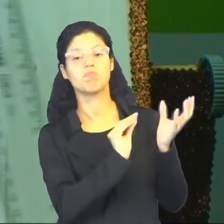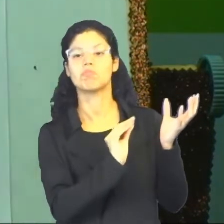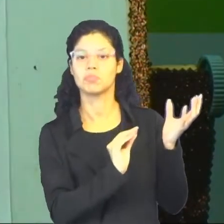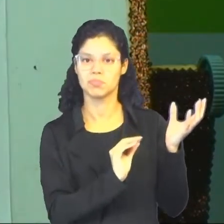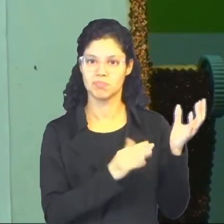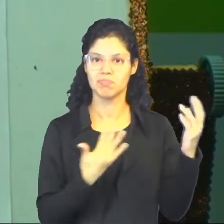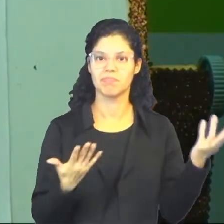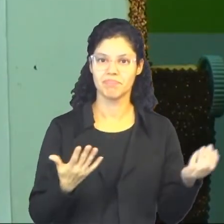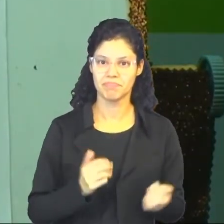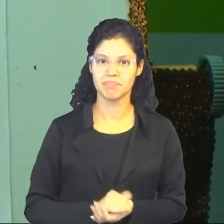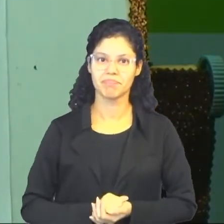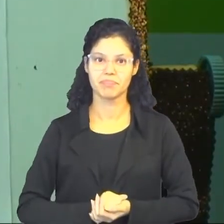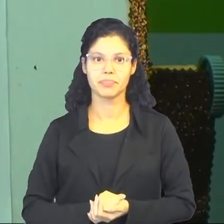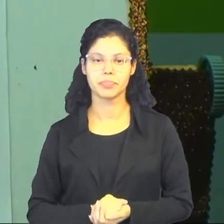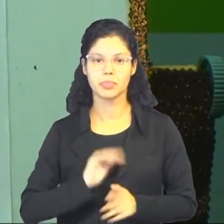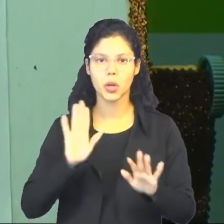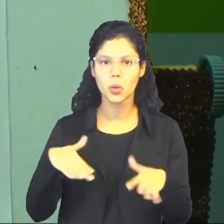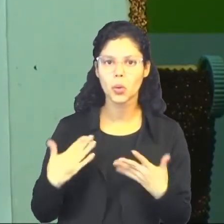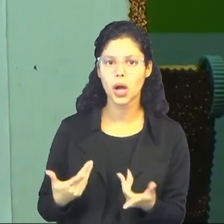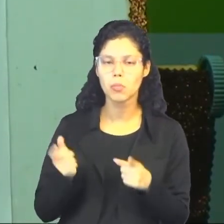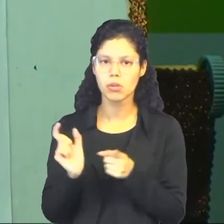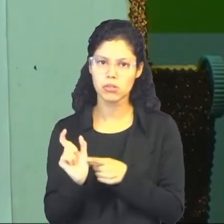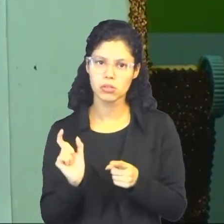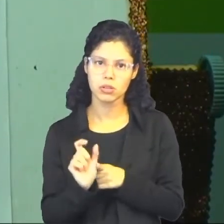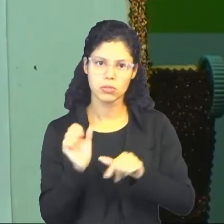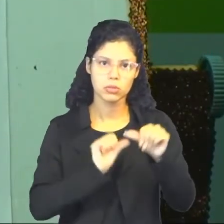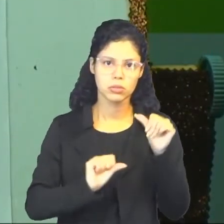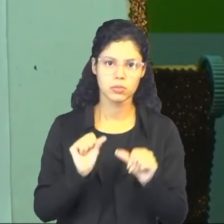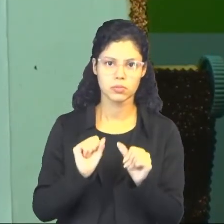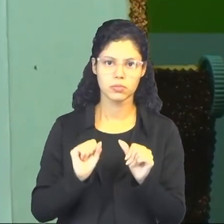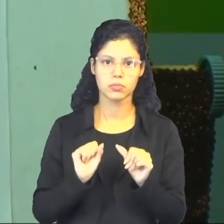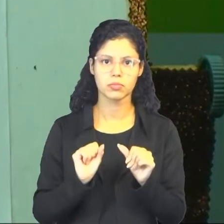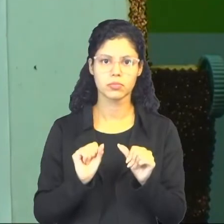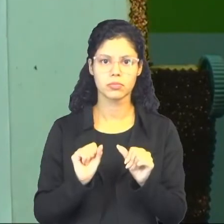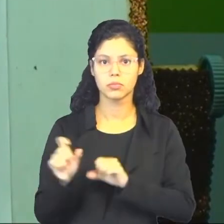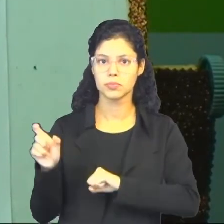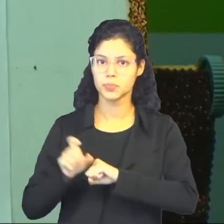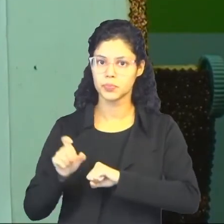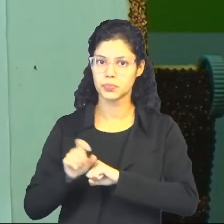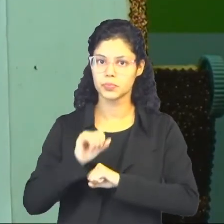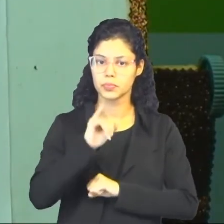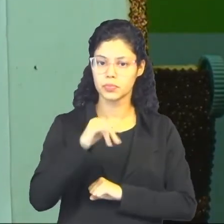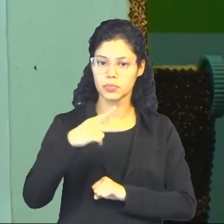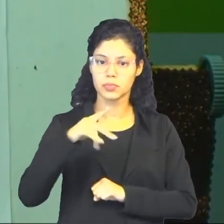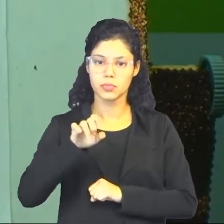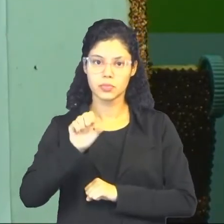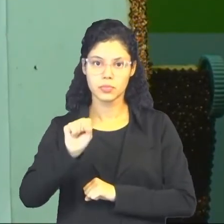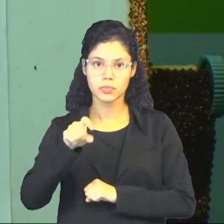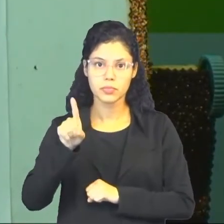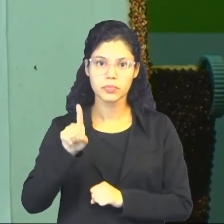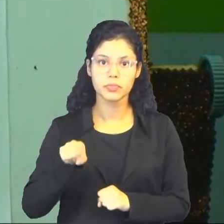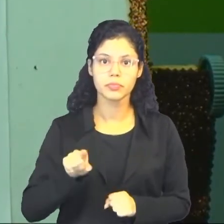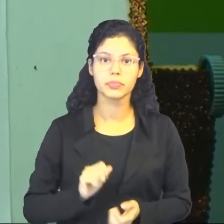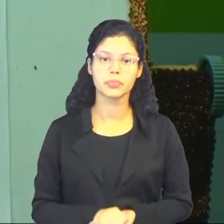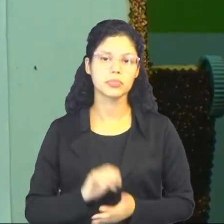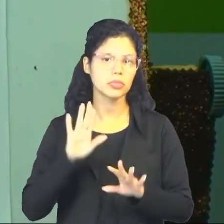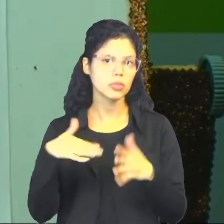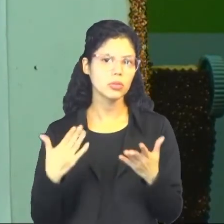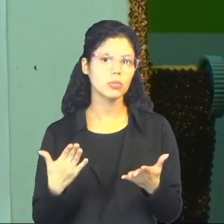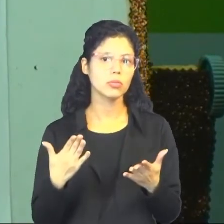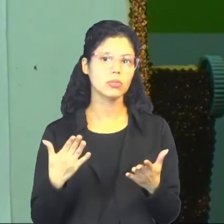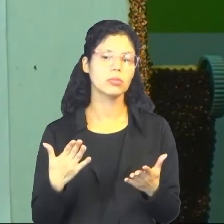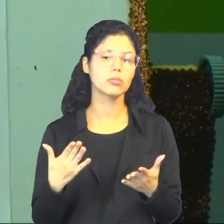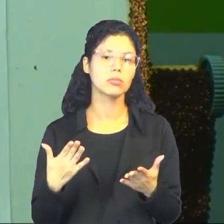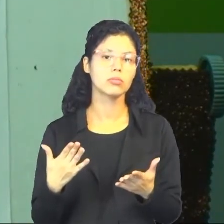então a pergunta é Qual palavra modifica o substantivo Ipês ou seja tá caracterizando